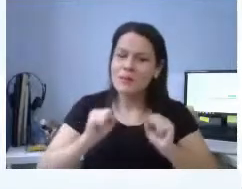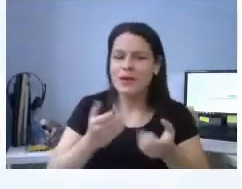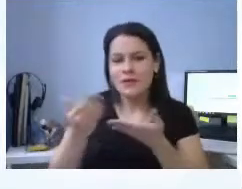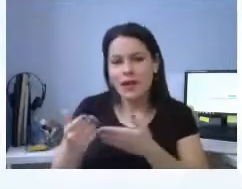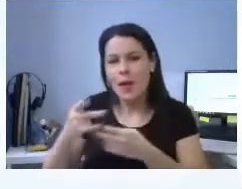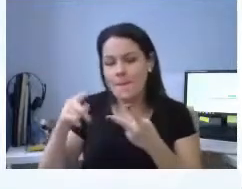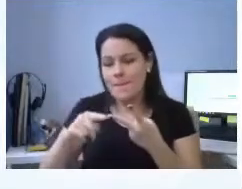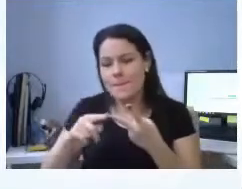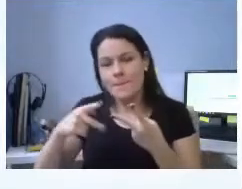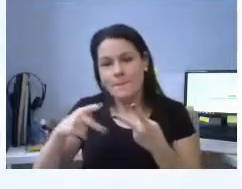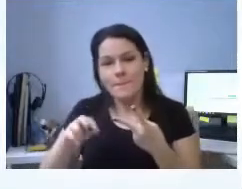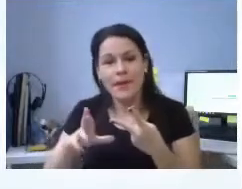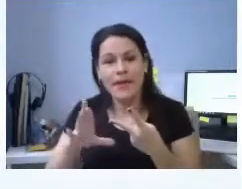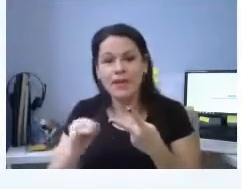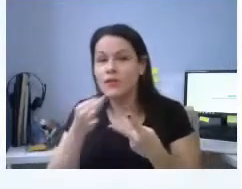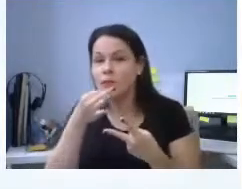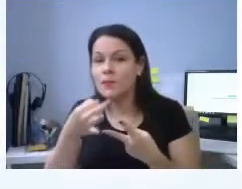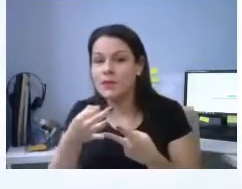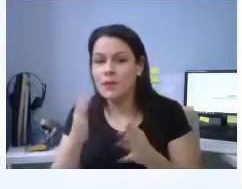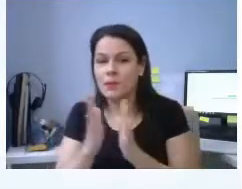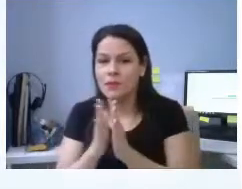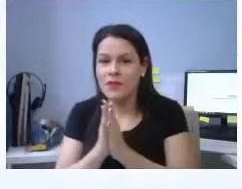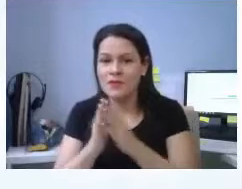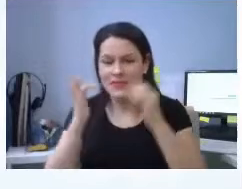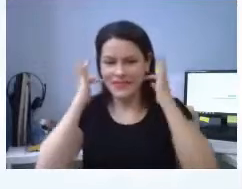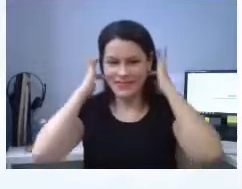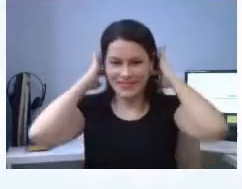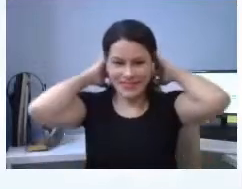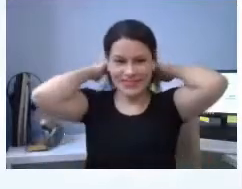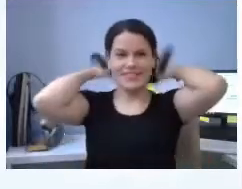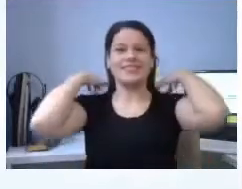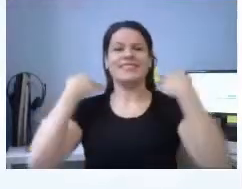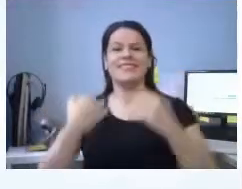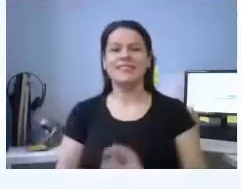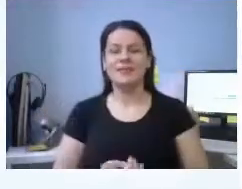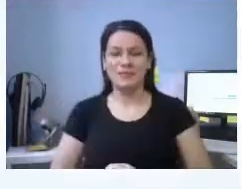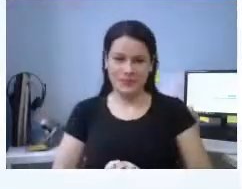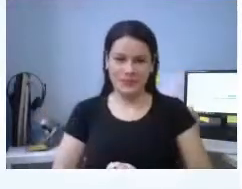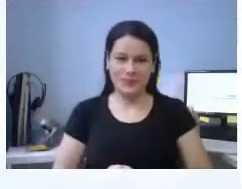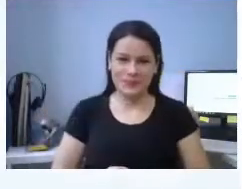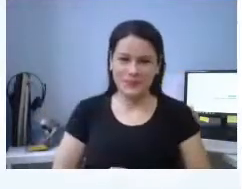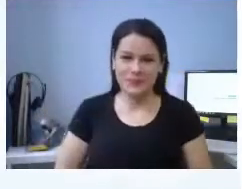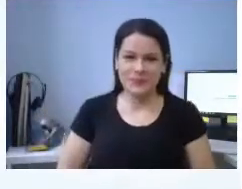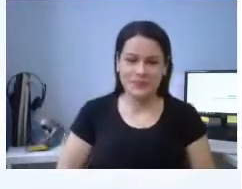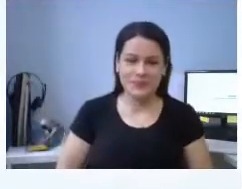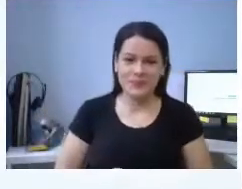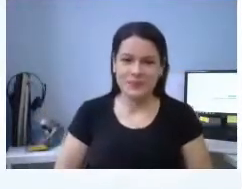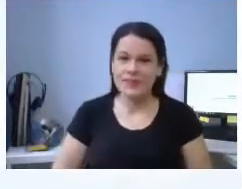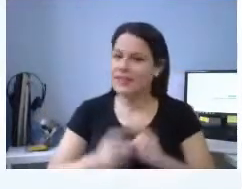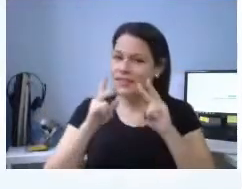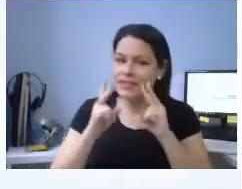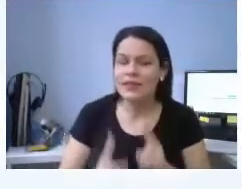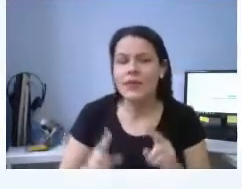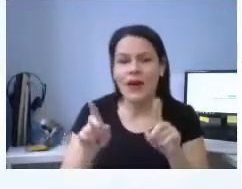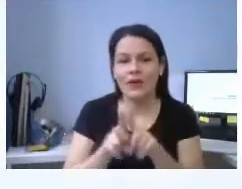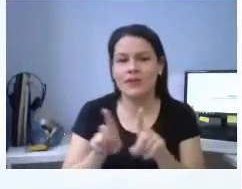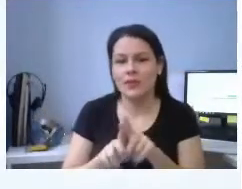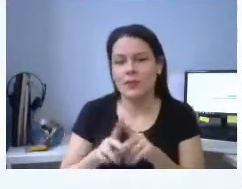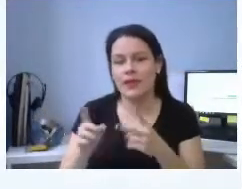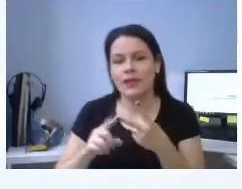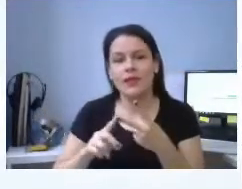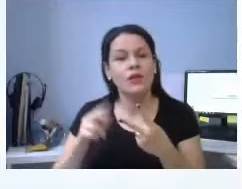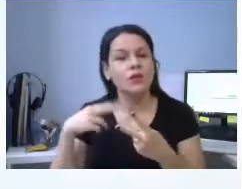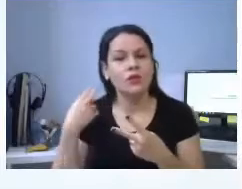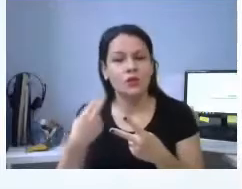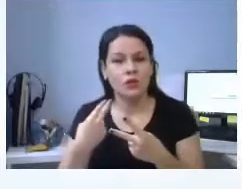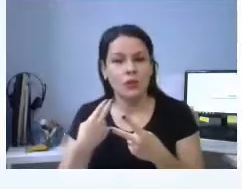favor. Tá. Doutor Pedro. Equilibrada aí. Tá bom. Então, na mesma linha que o doutor Zurré, eu não